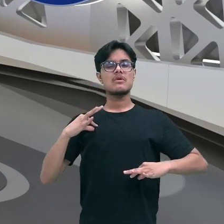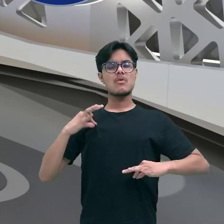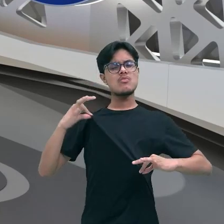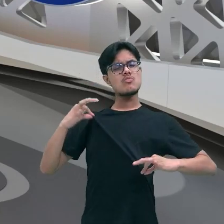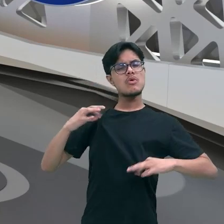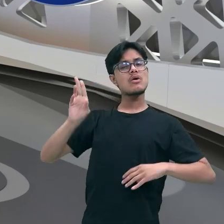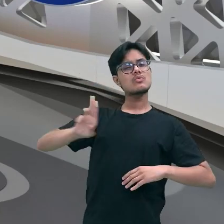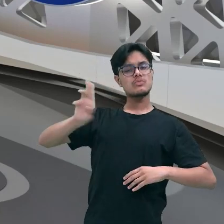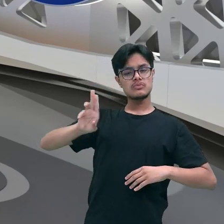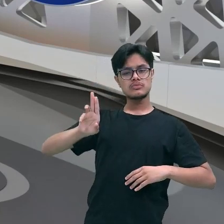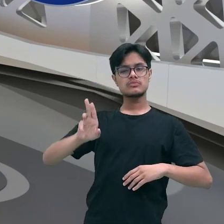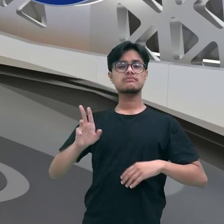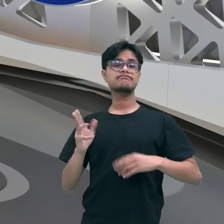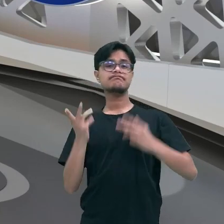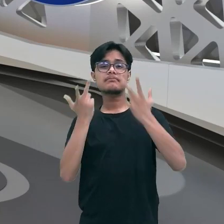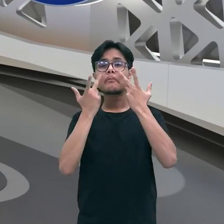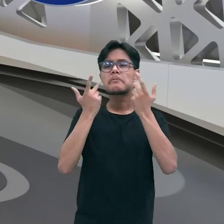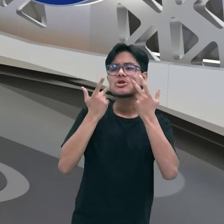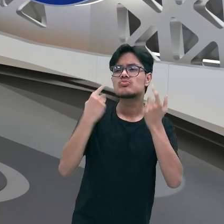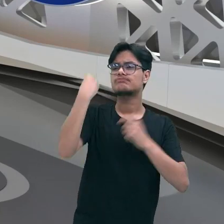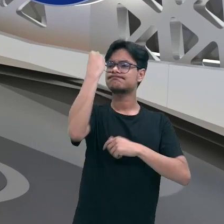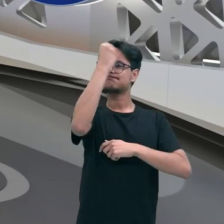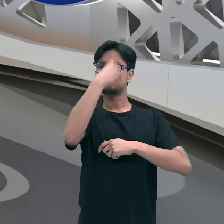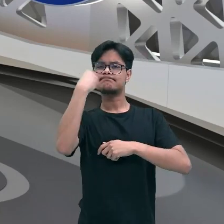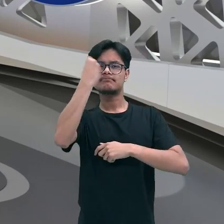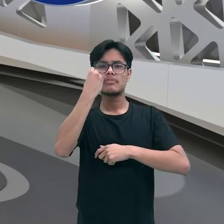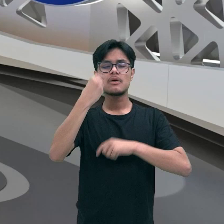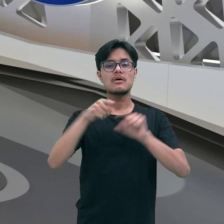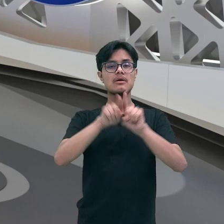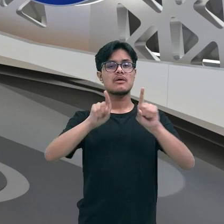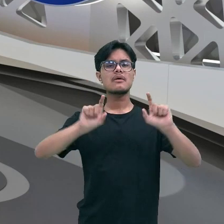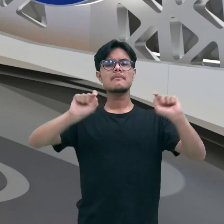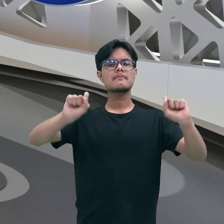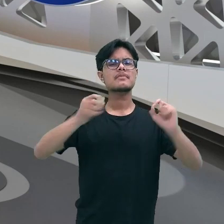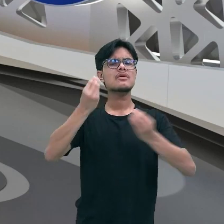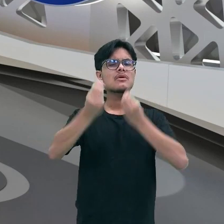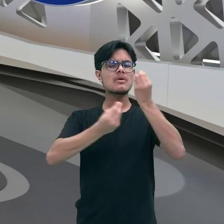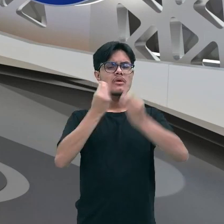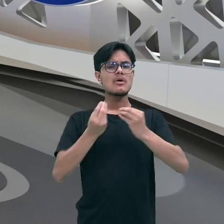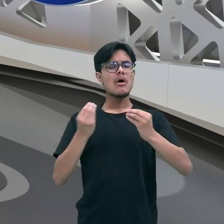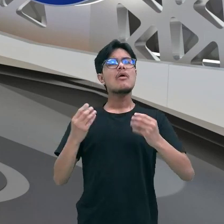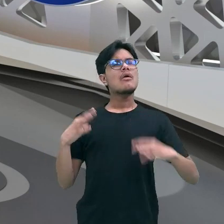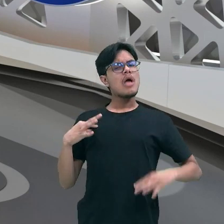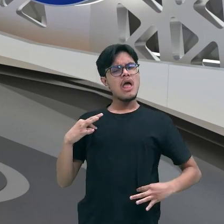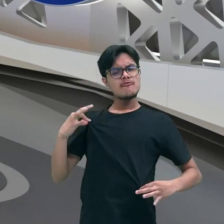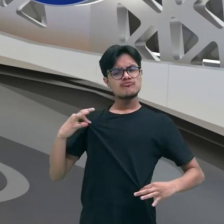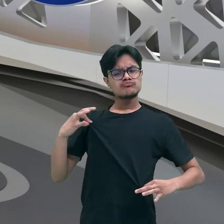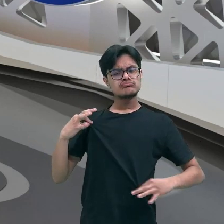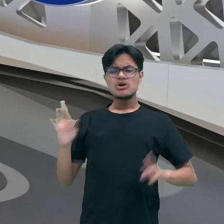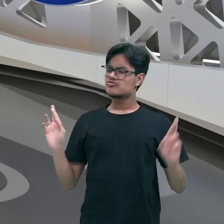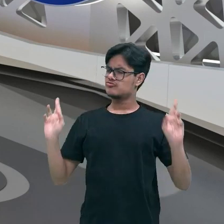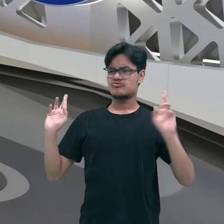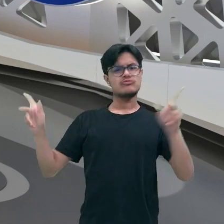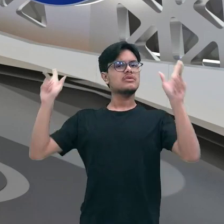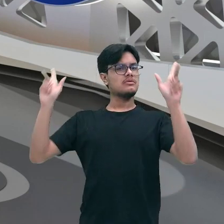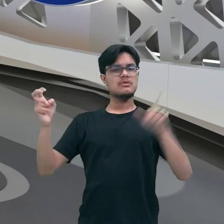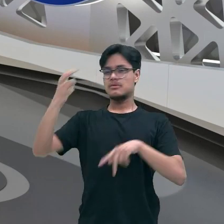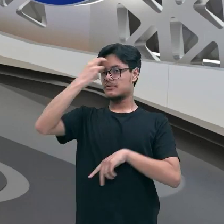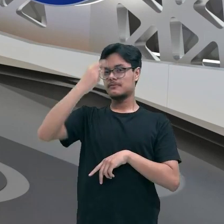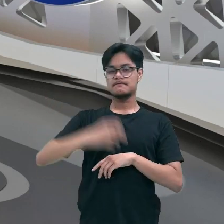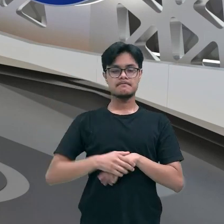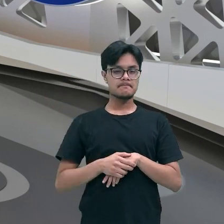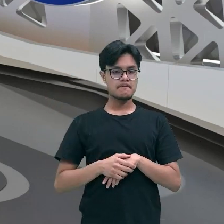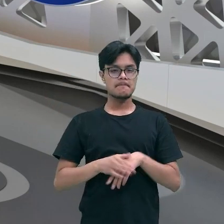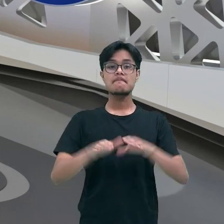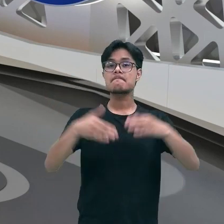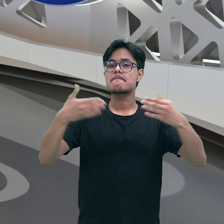gente observou, na pintura facial. Mas até a forma de vestir é diferente, né, Joyce? Isso. Mas o interessante